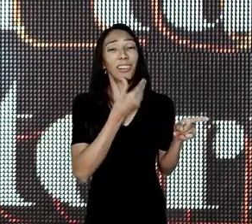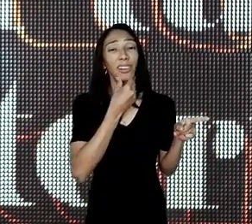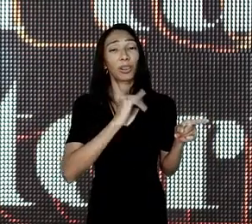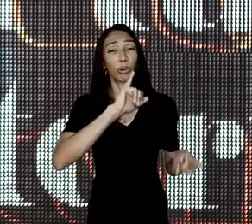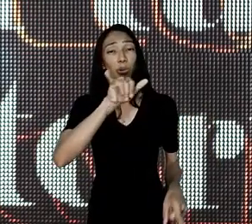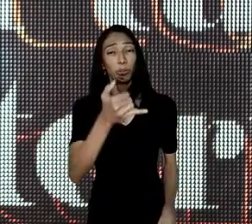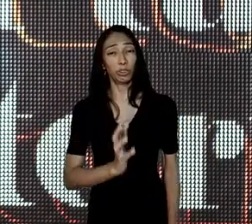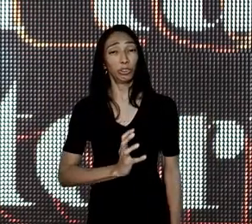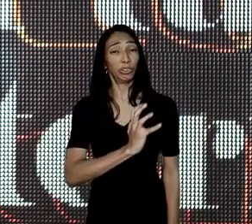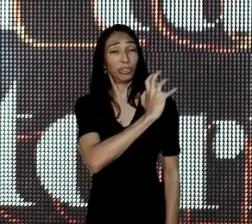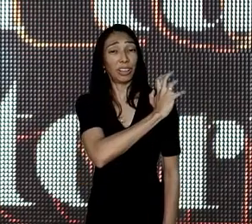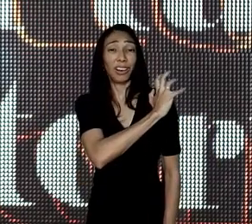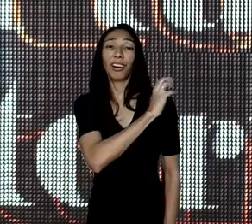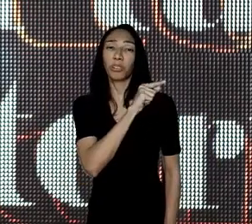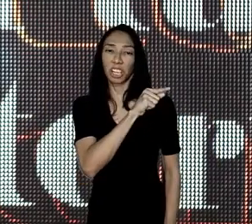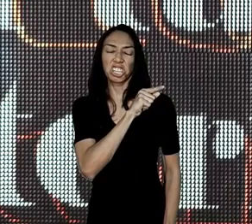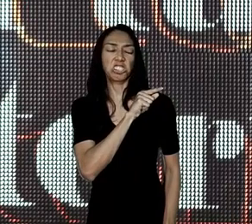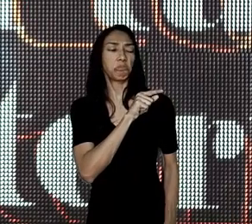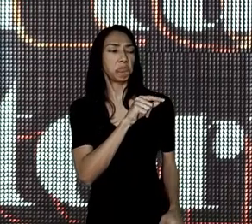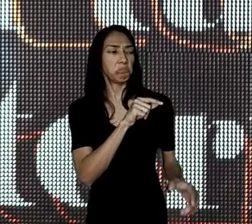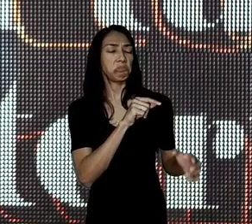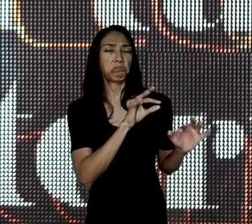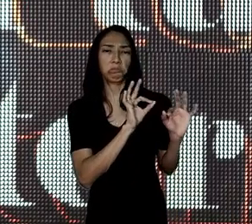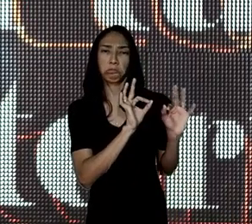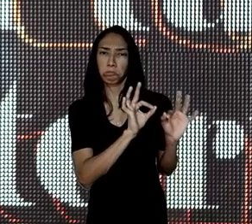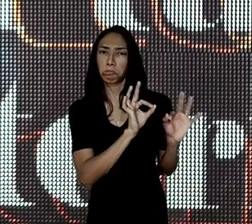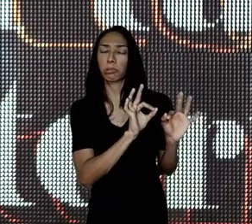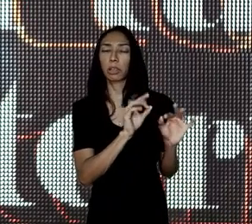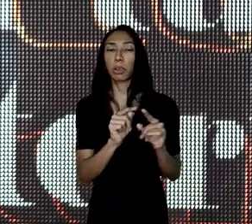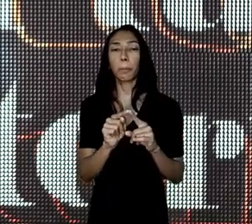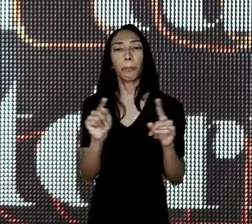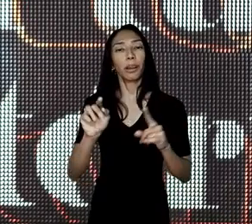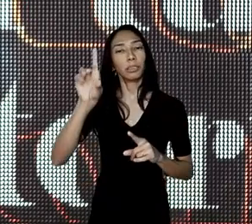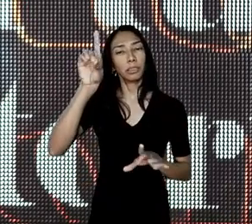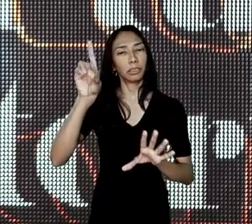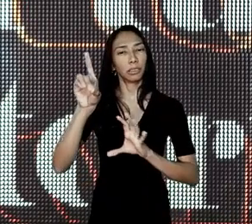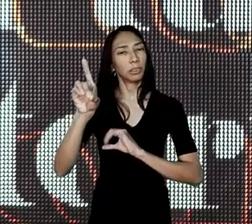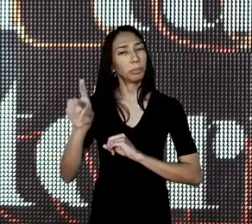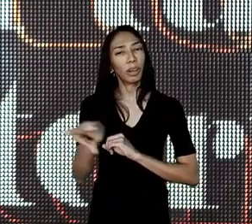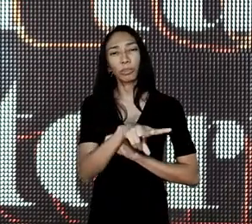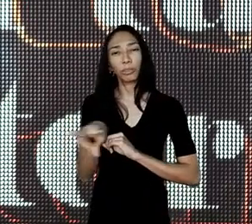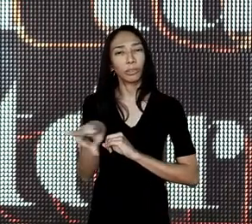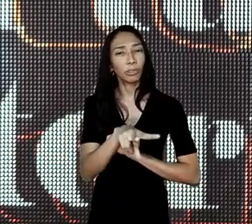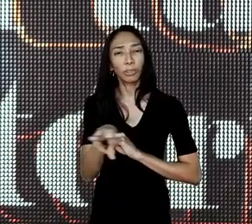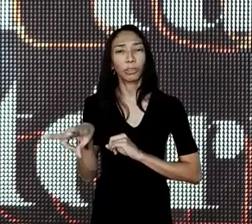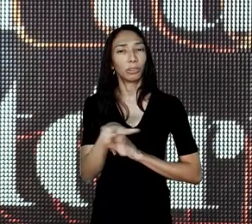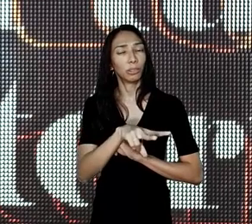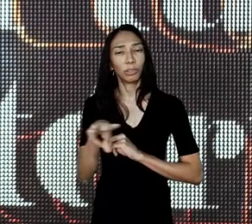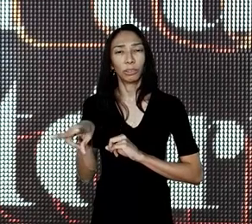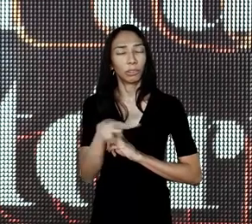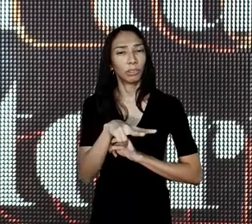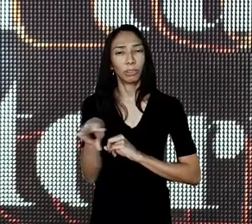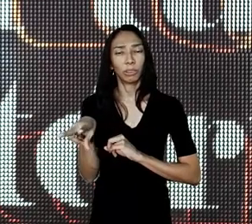sociedade humanamente insignificante. Mas Deus amava os dois. Deus se importava com os dois.